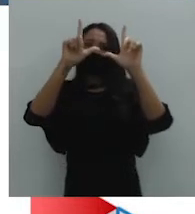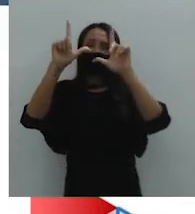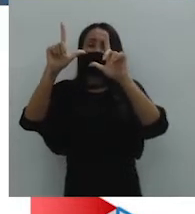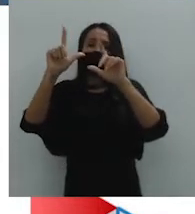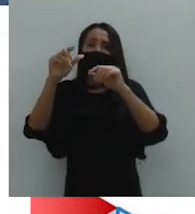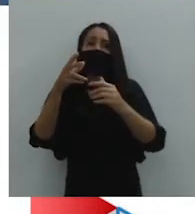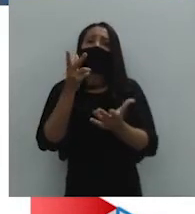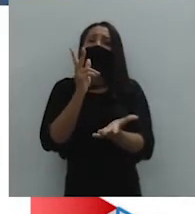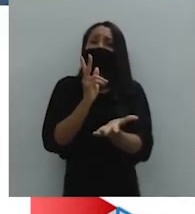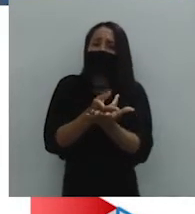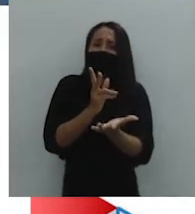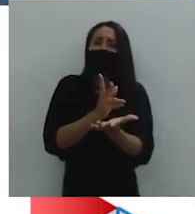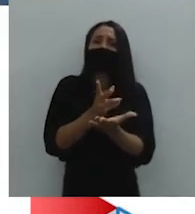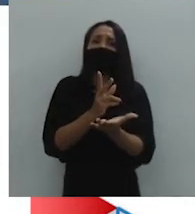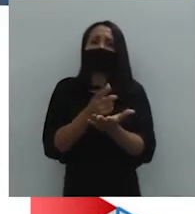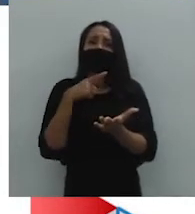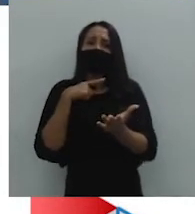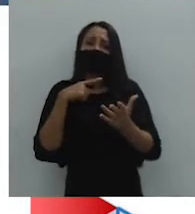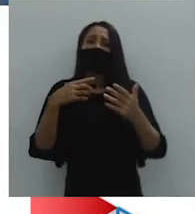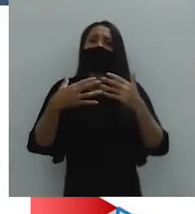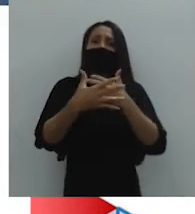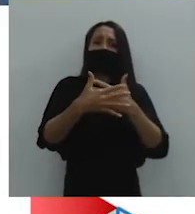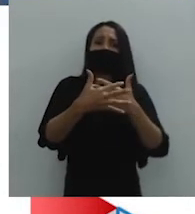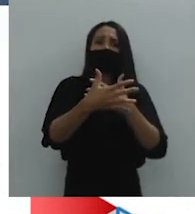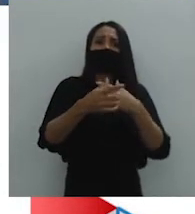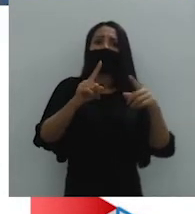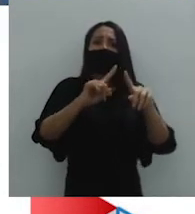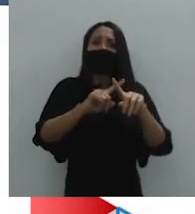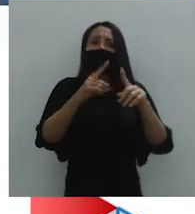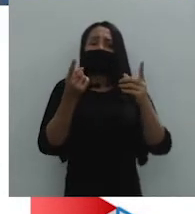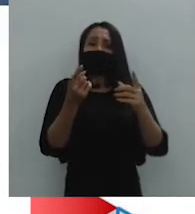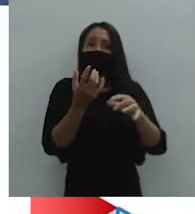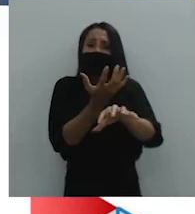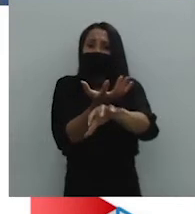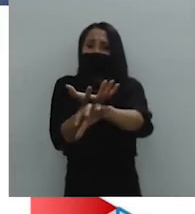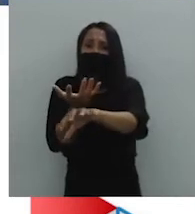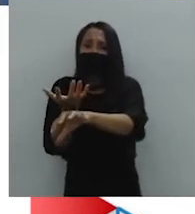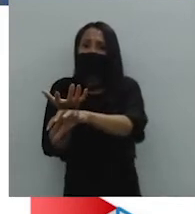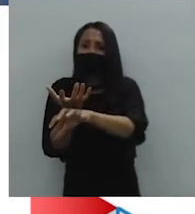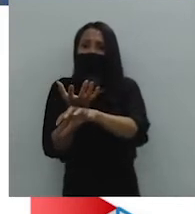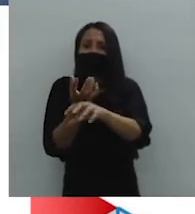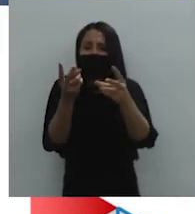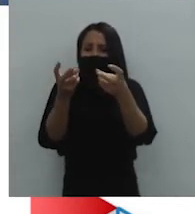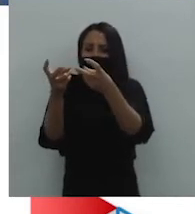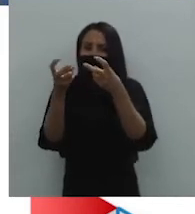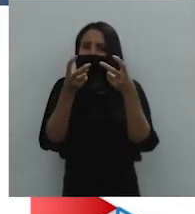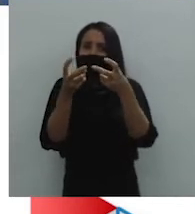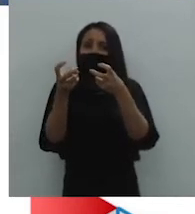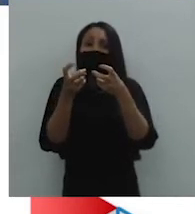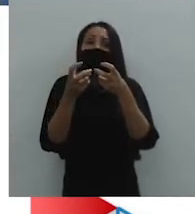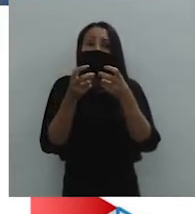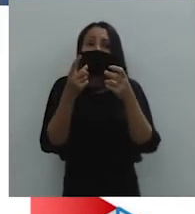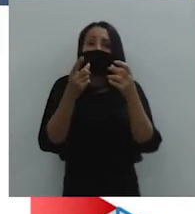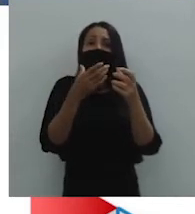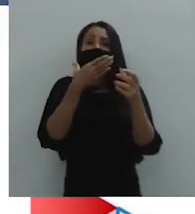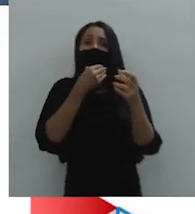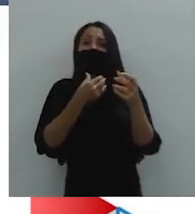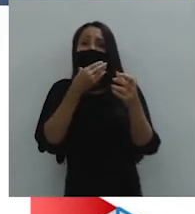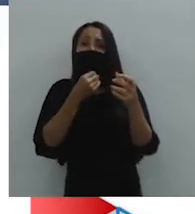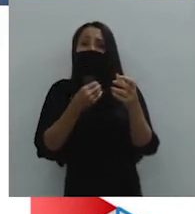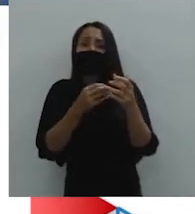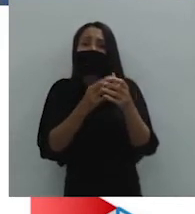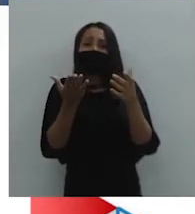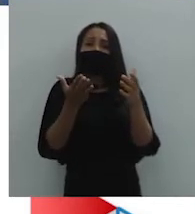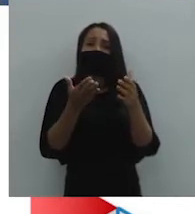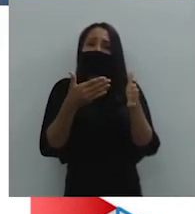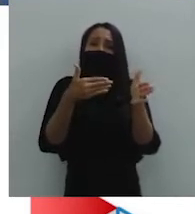mesmo tendo aquela parte urbana, mas tem os canteiros naturais. Mas dessa forma aqui é como se o homem ele já